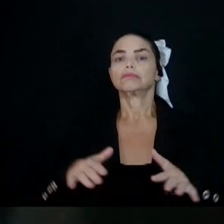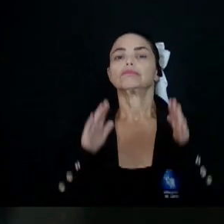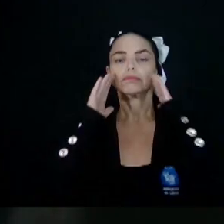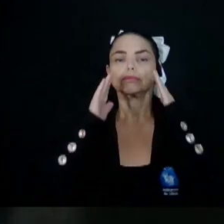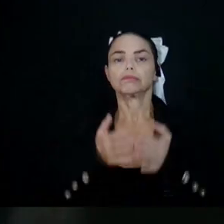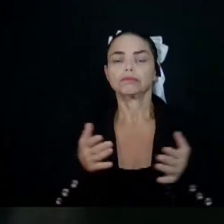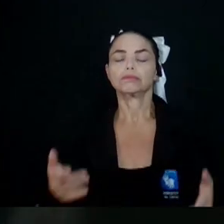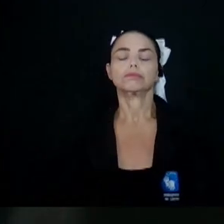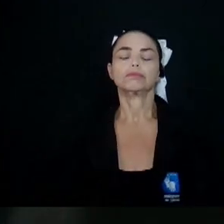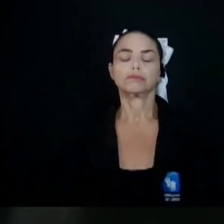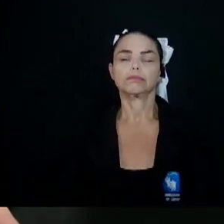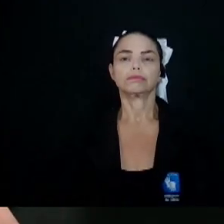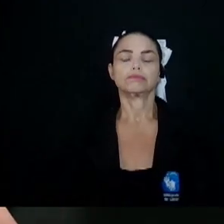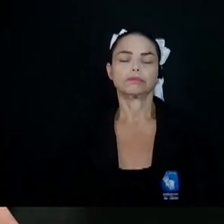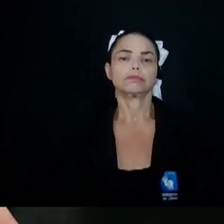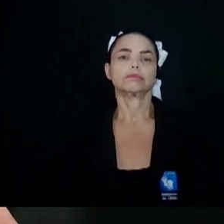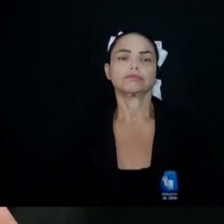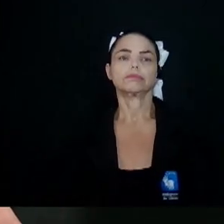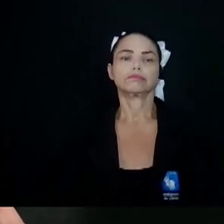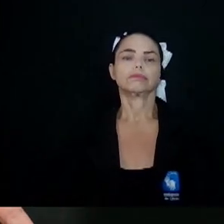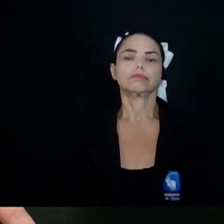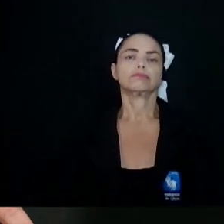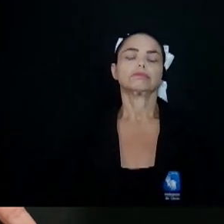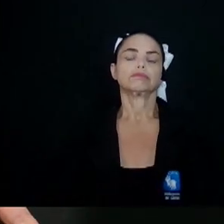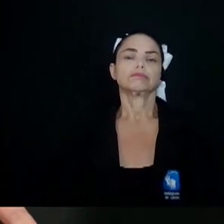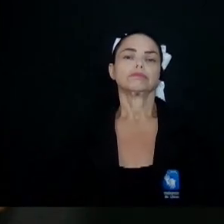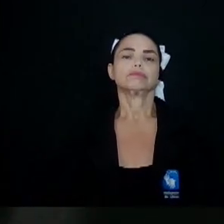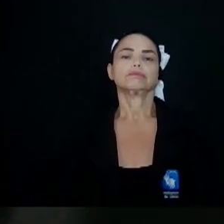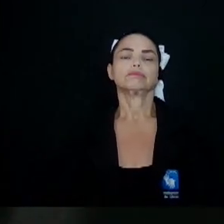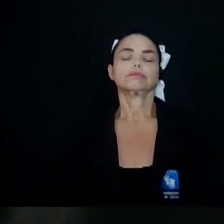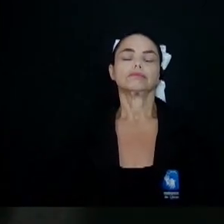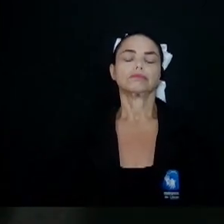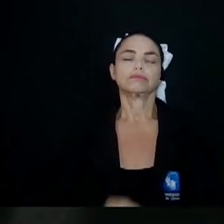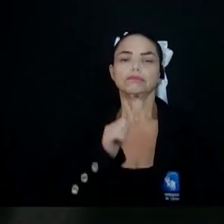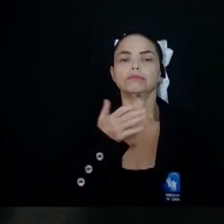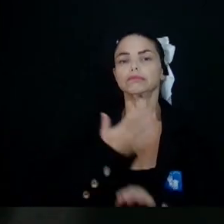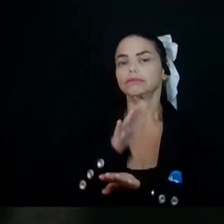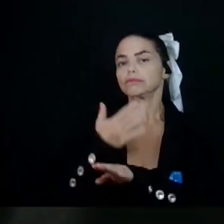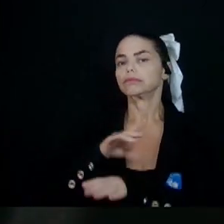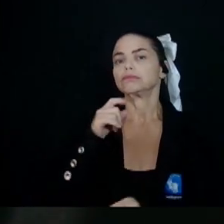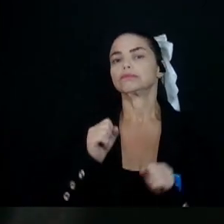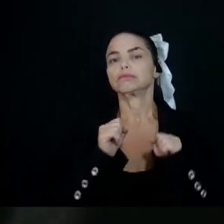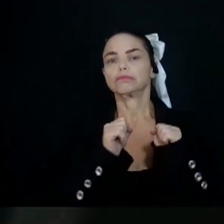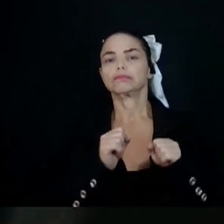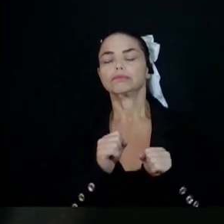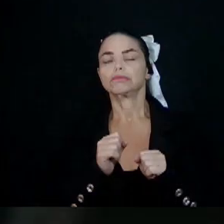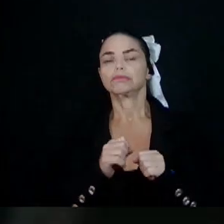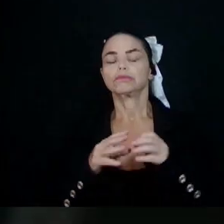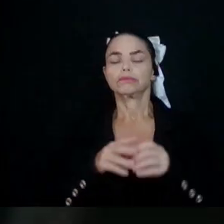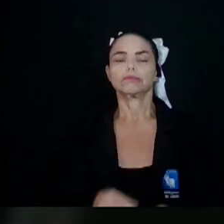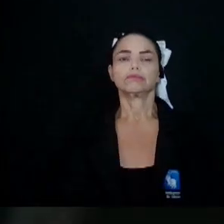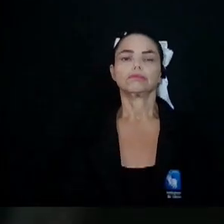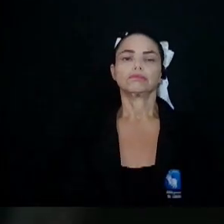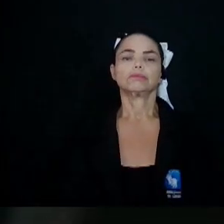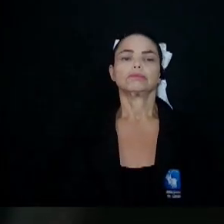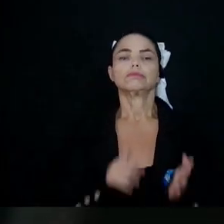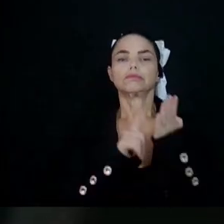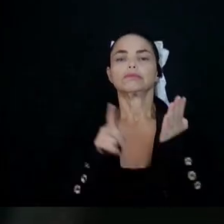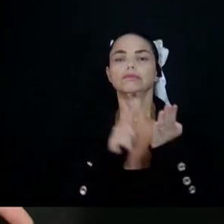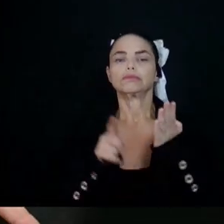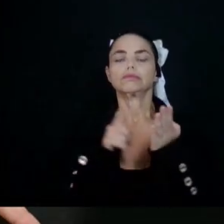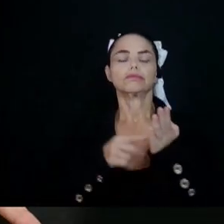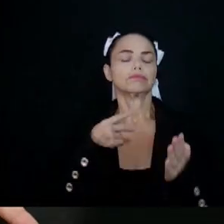para menores. Vamos lá. Doutor, na prática, o que deve desaparecer das telas das crianças? Como é